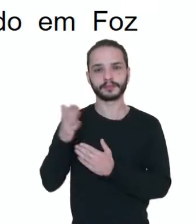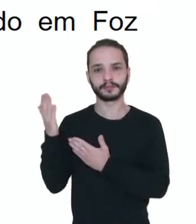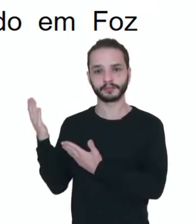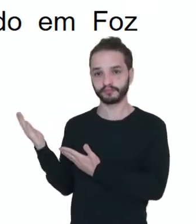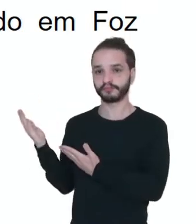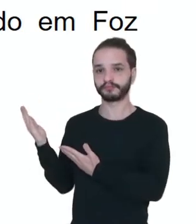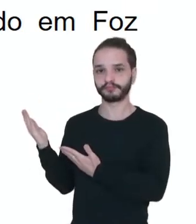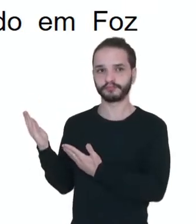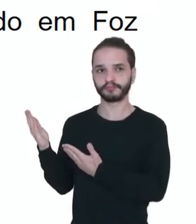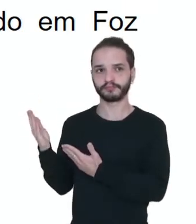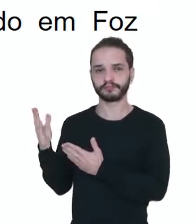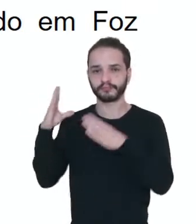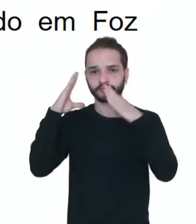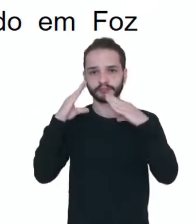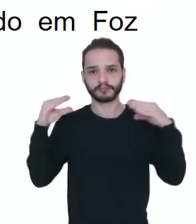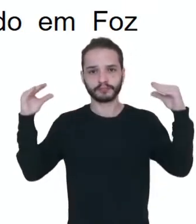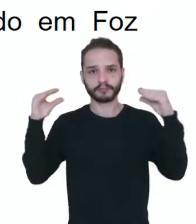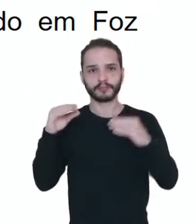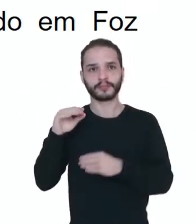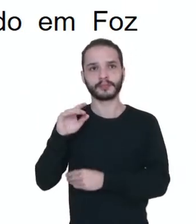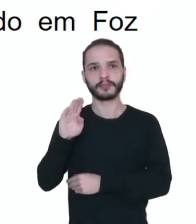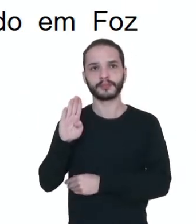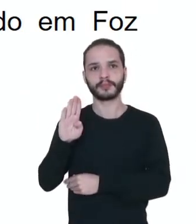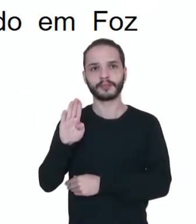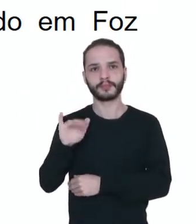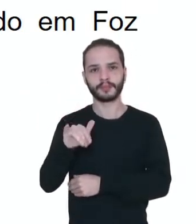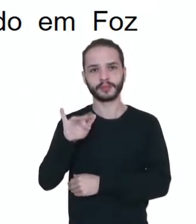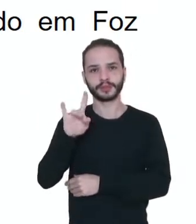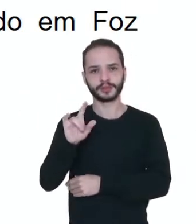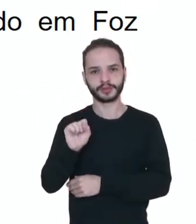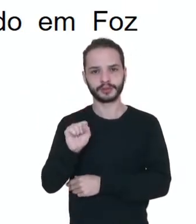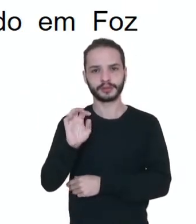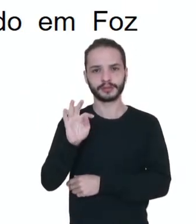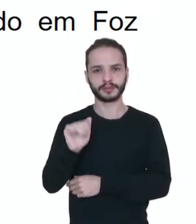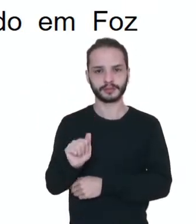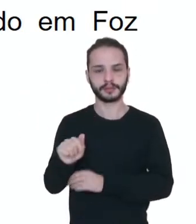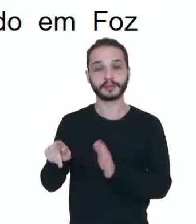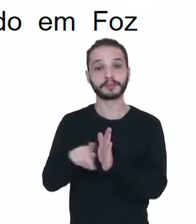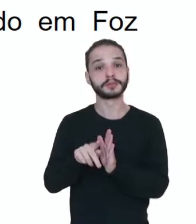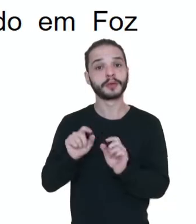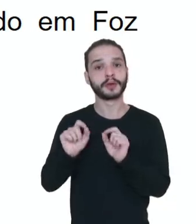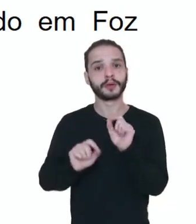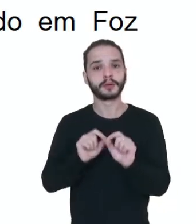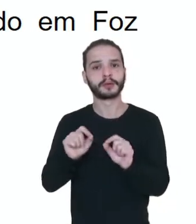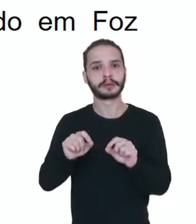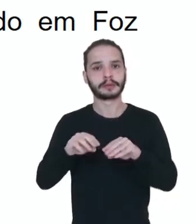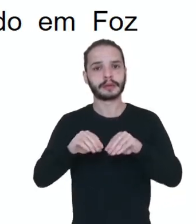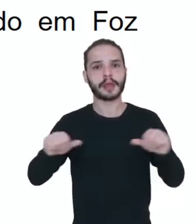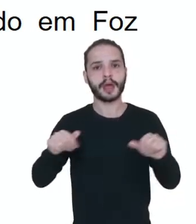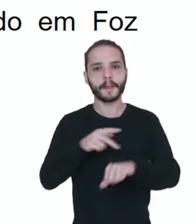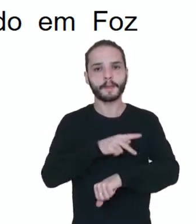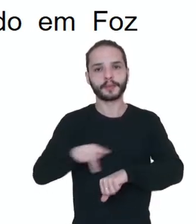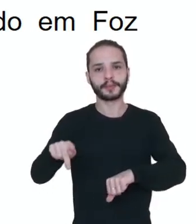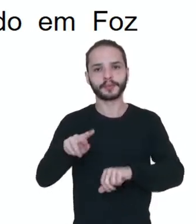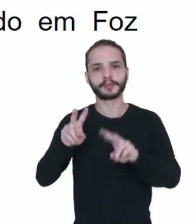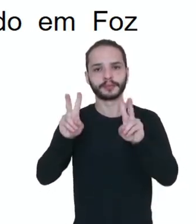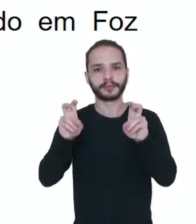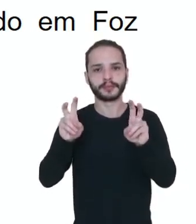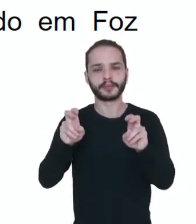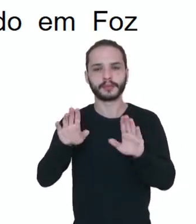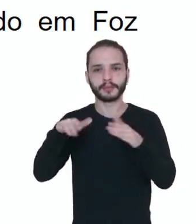Chanchuin, da tradição Mahayana, corrente do budismo pertencente à escola budista Terra Pura, dedicado ao